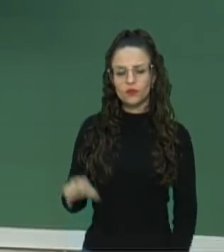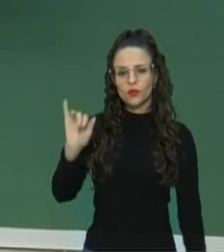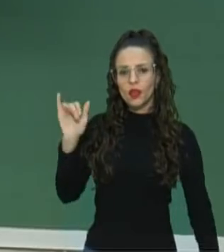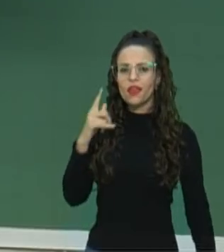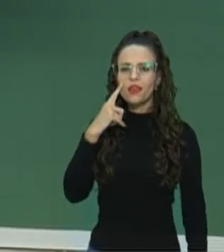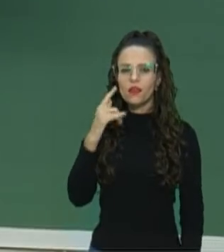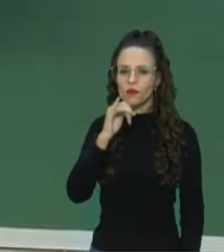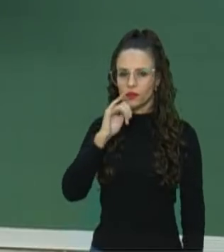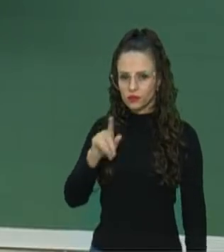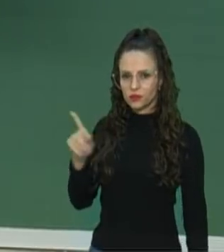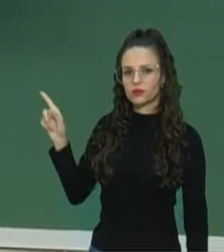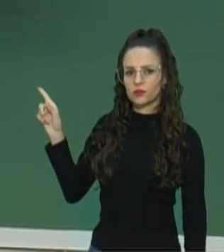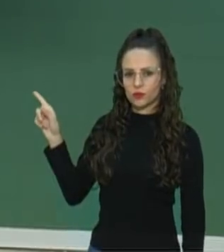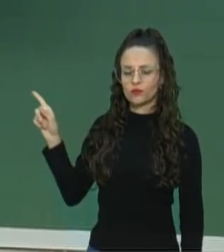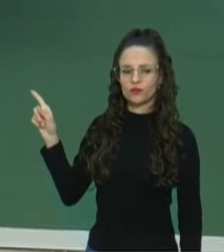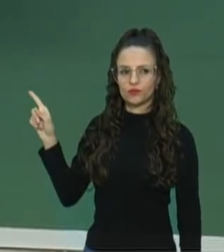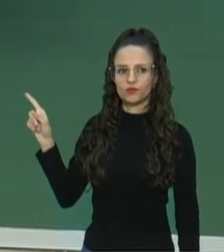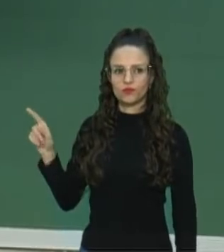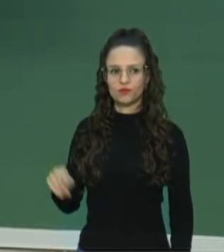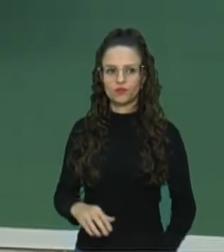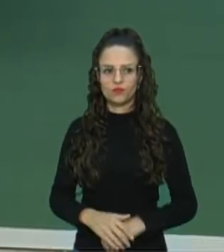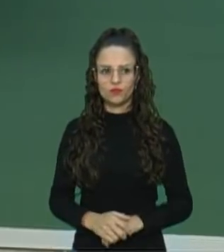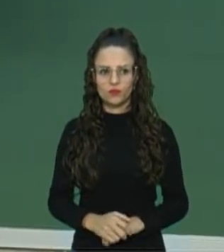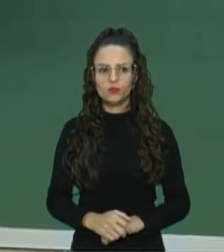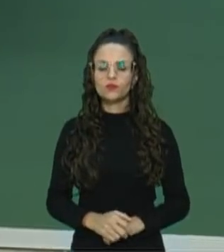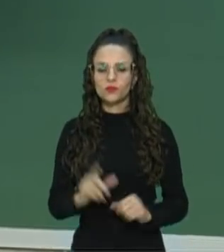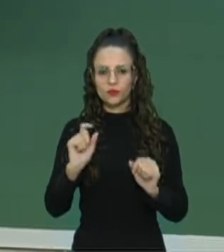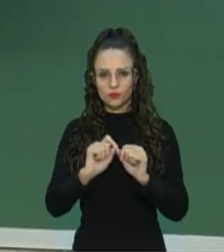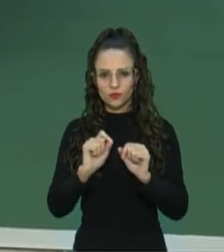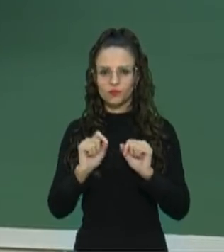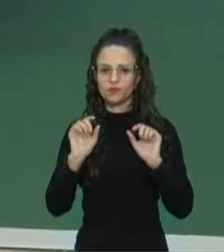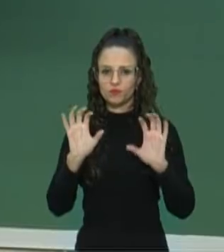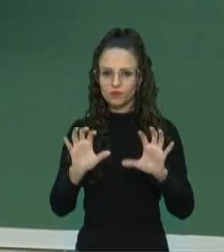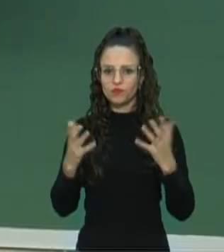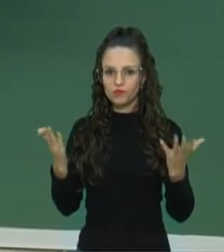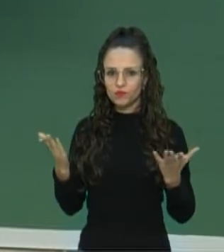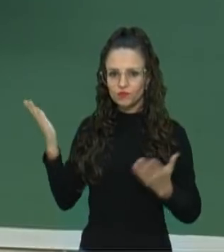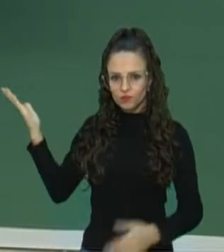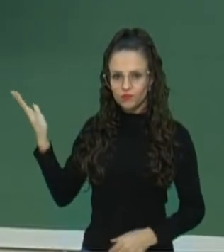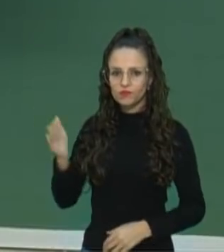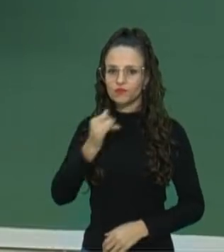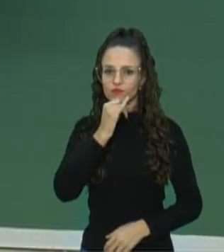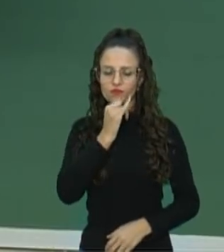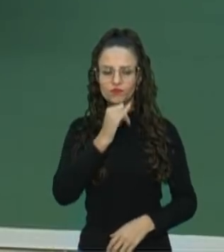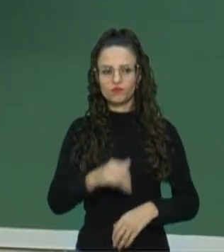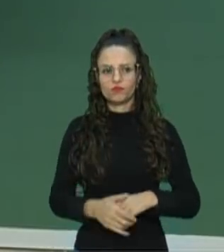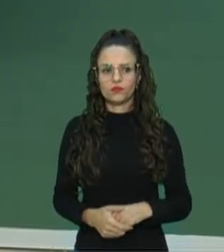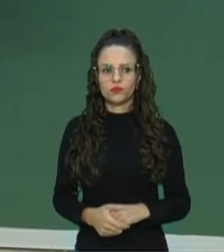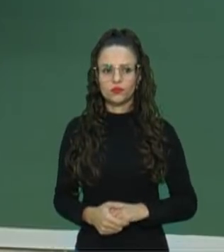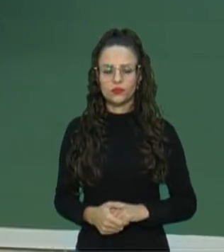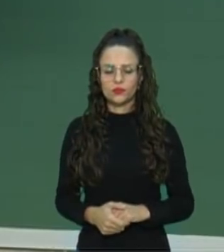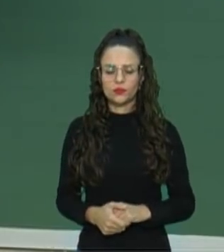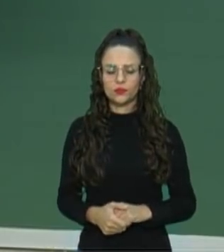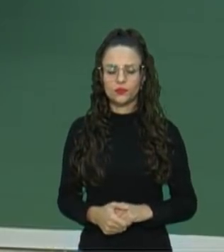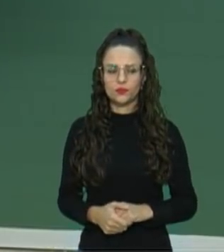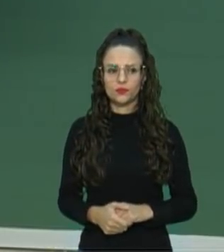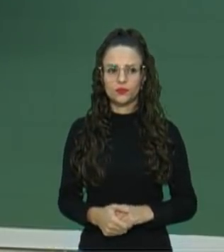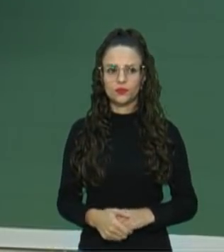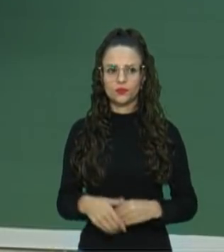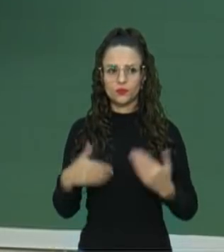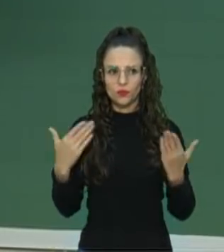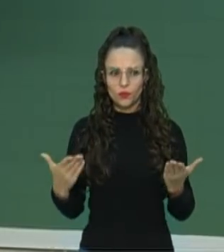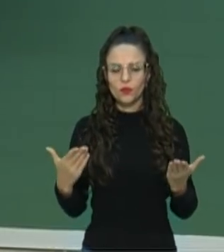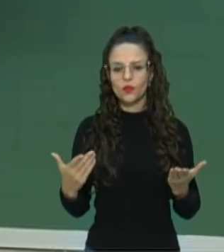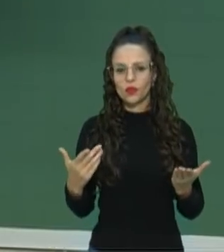nós temos para montar os equipamentos e assim realizar as atividades como está sendo retratado aqui para vocês.